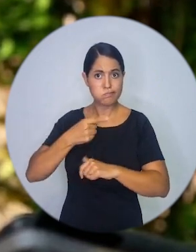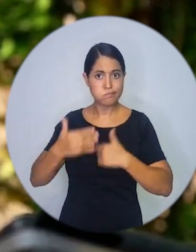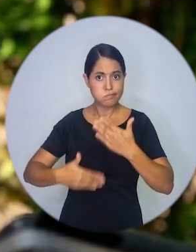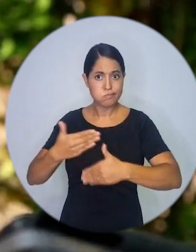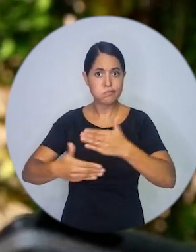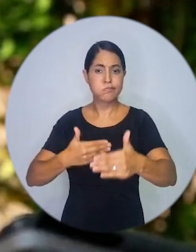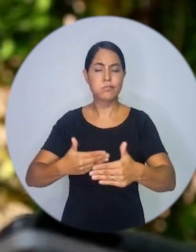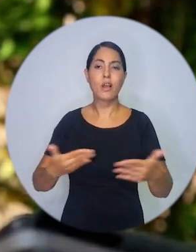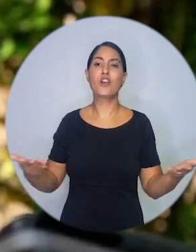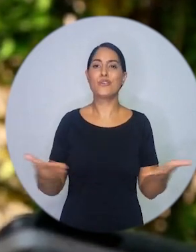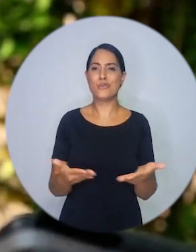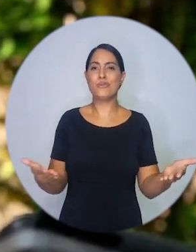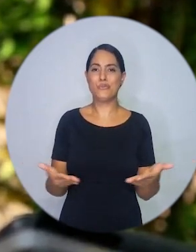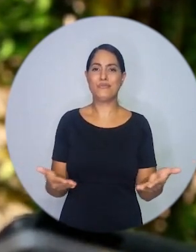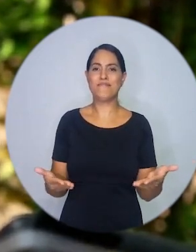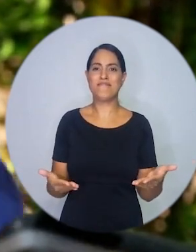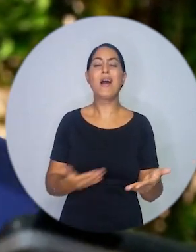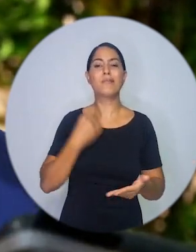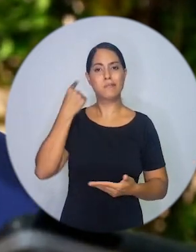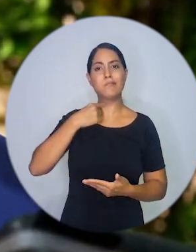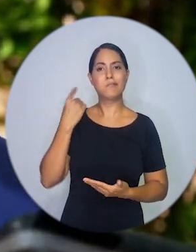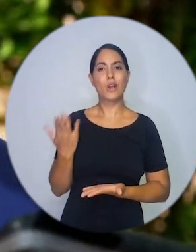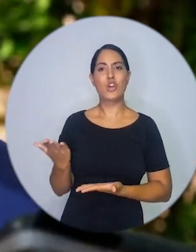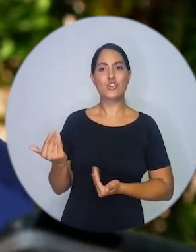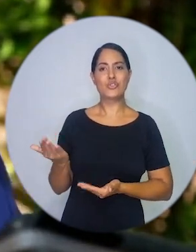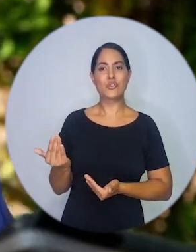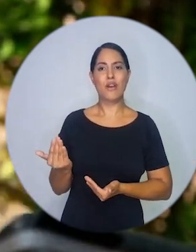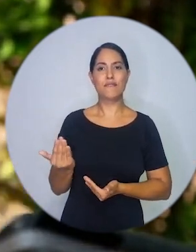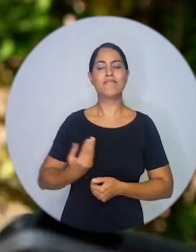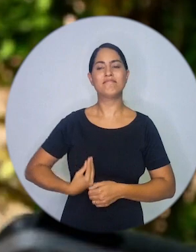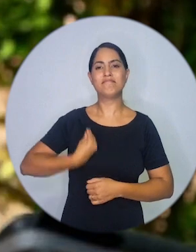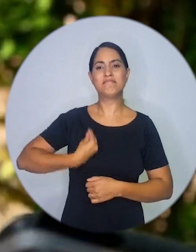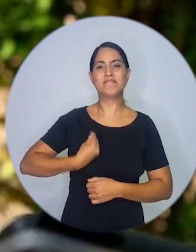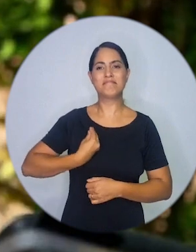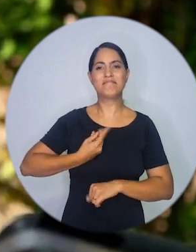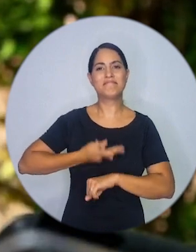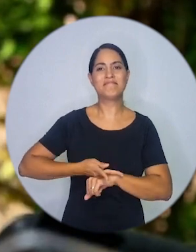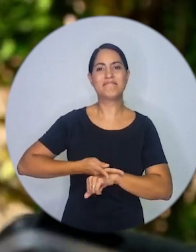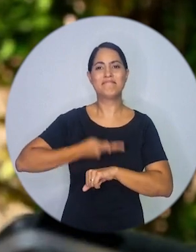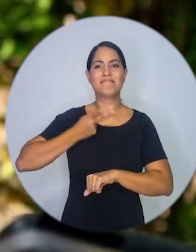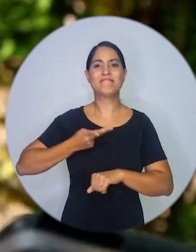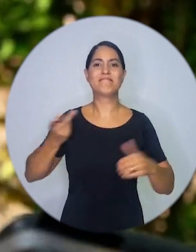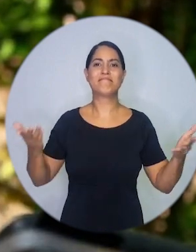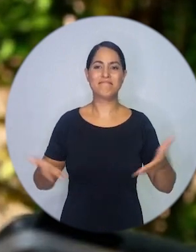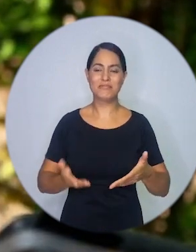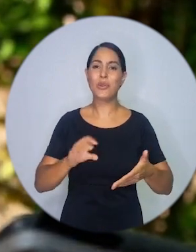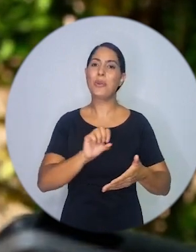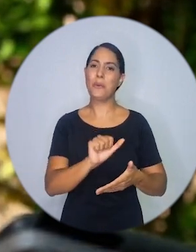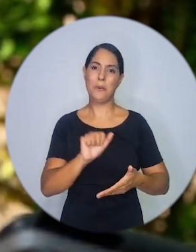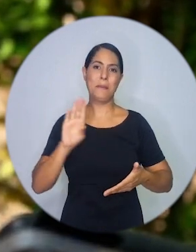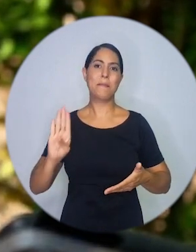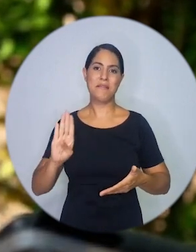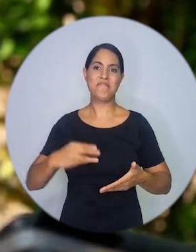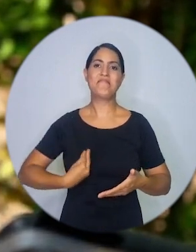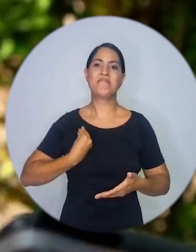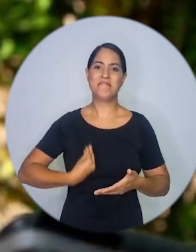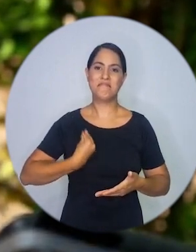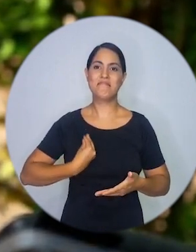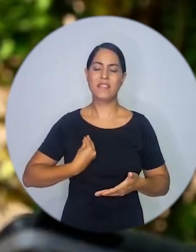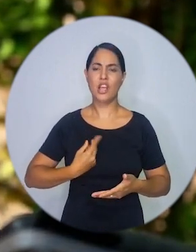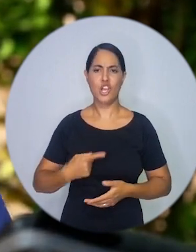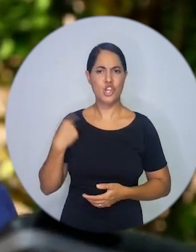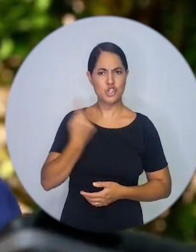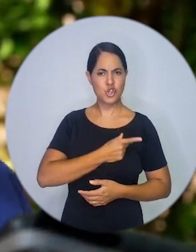a Jovem Advocacia é um presente, que é presente na ordem, e que nós jamais possamos